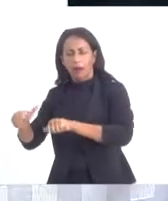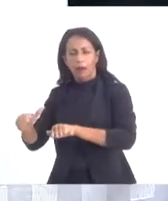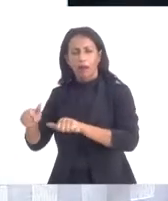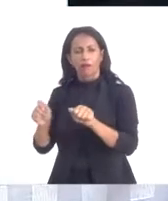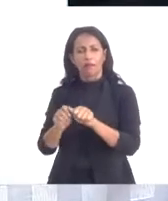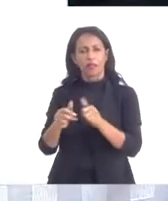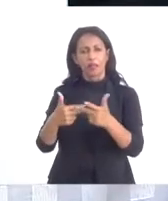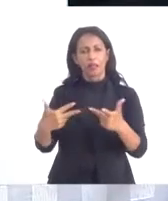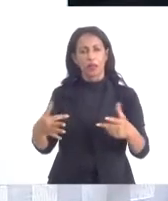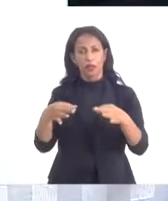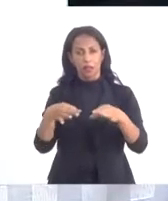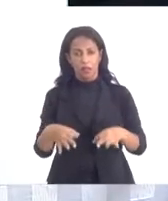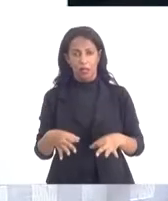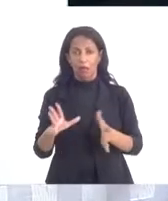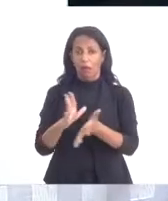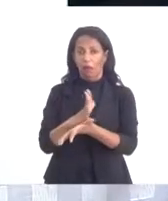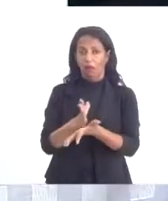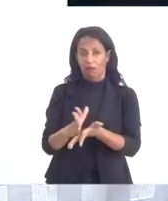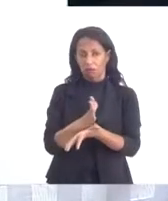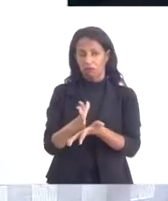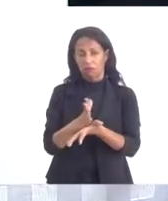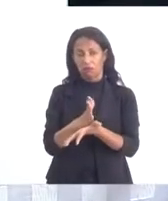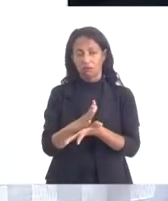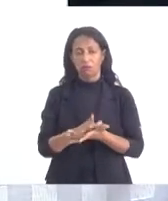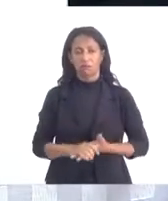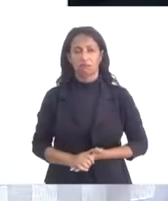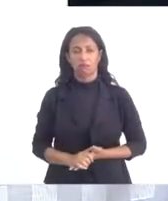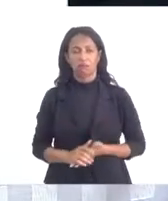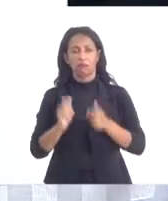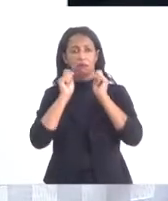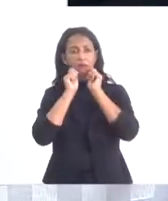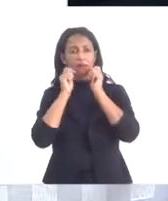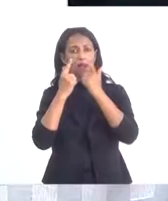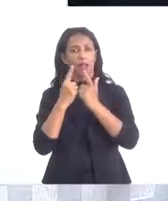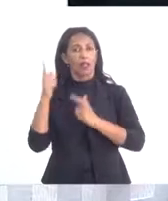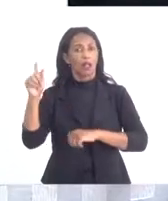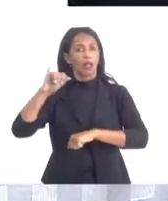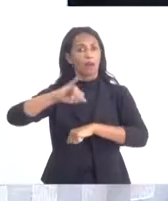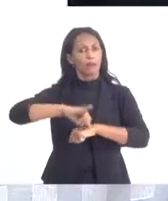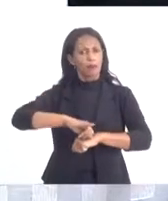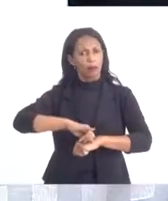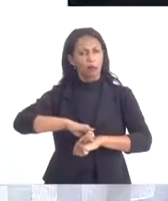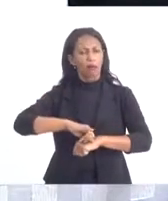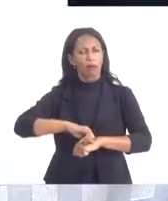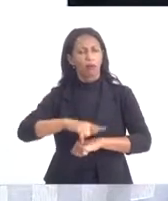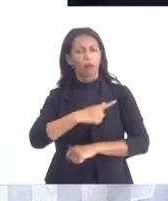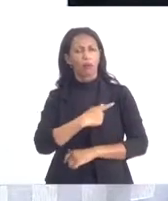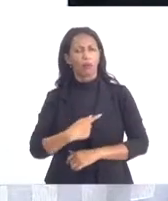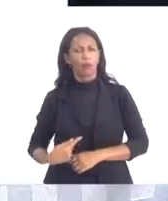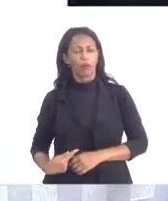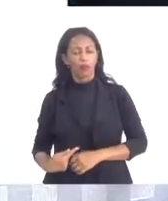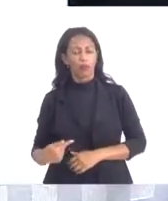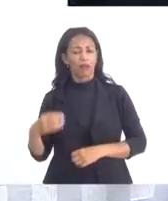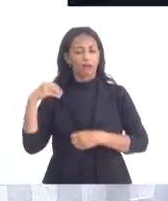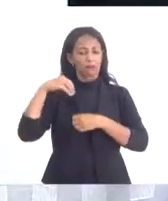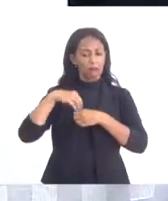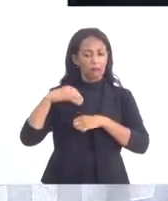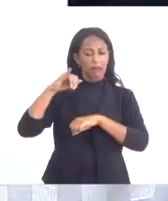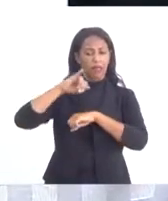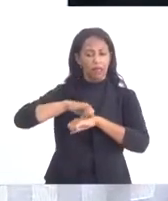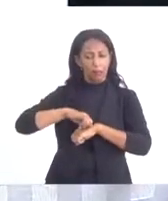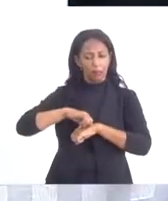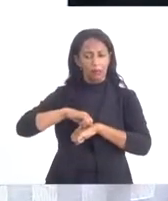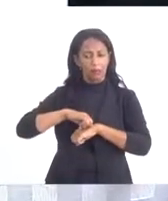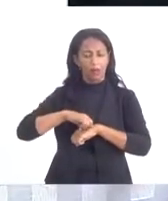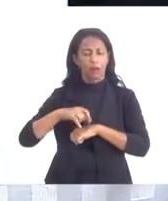certa. Muitas das vezes, a Assembleia está lá na capital, o governo na capital,